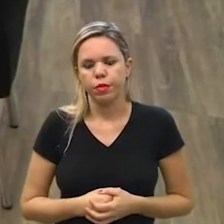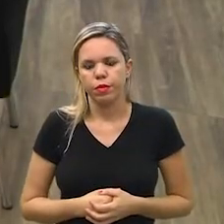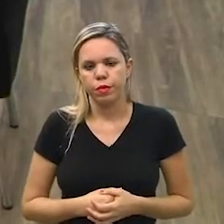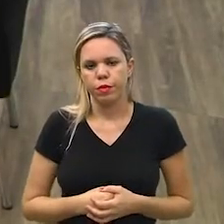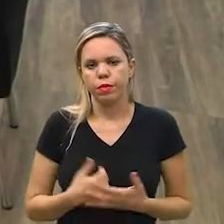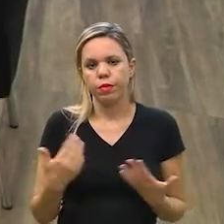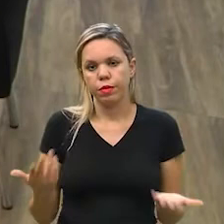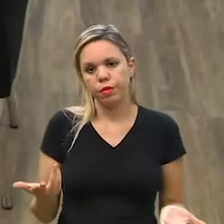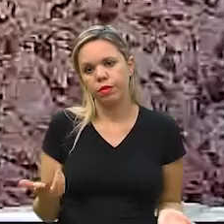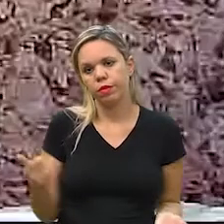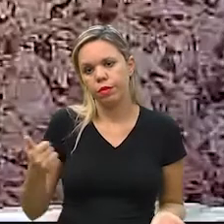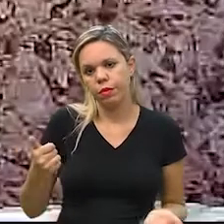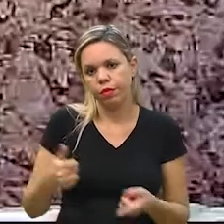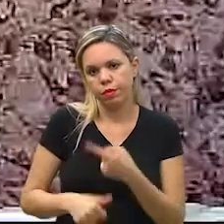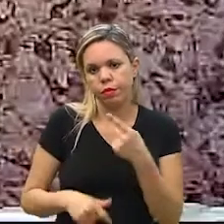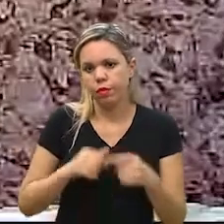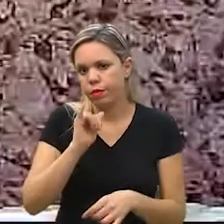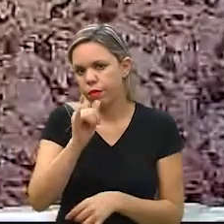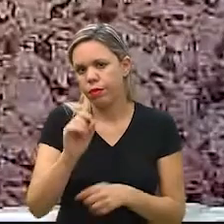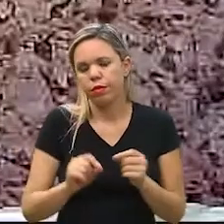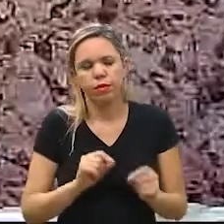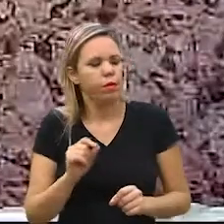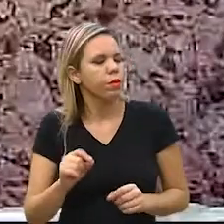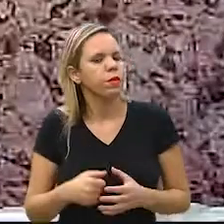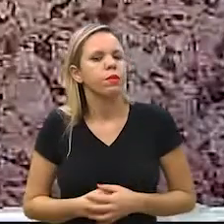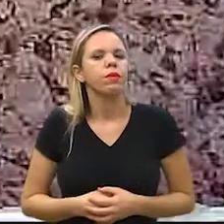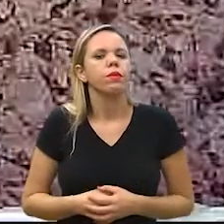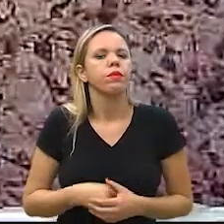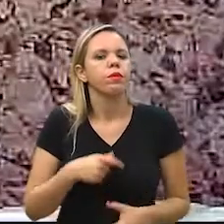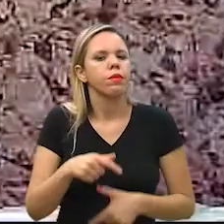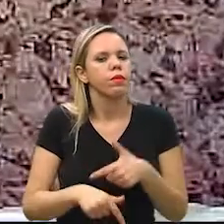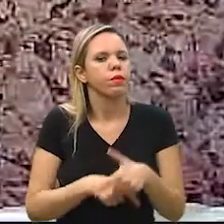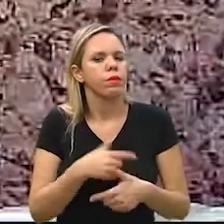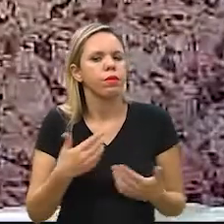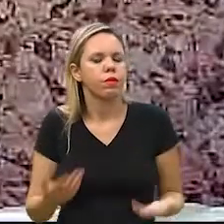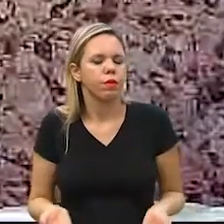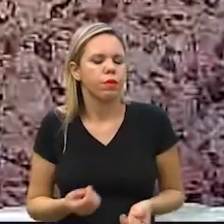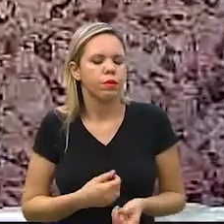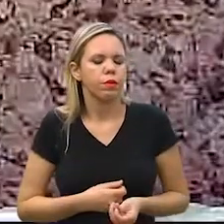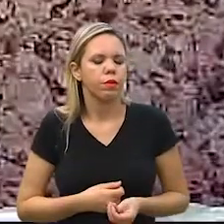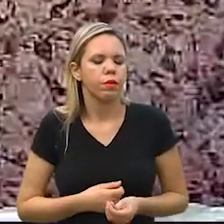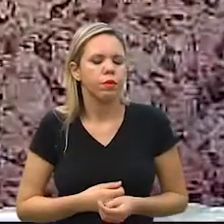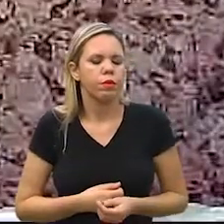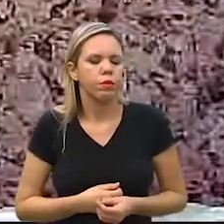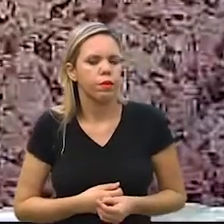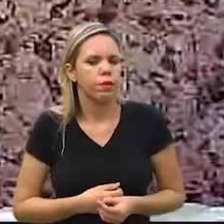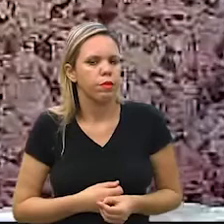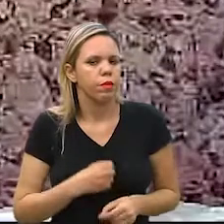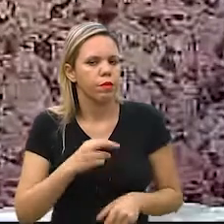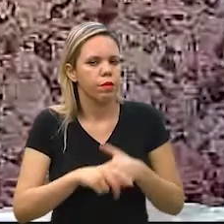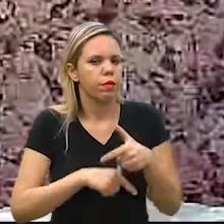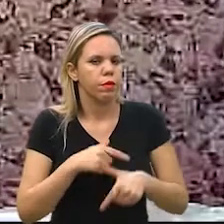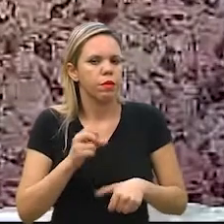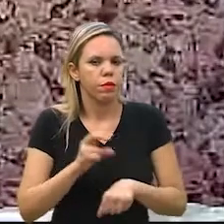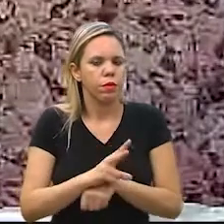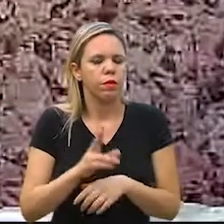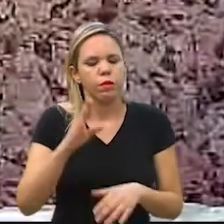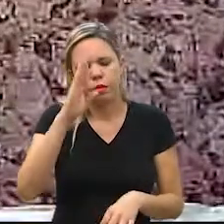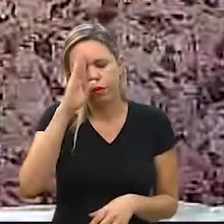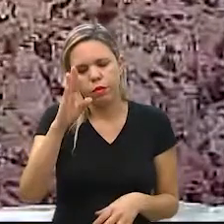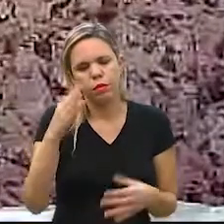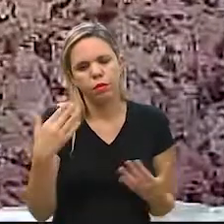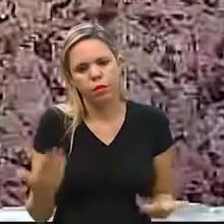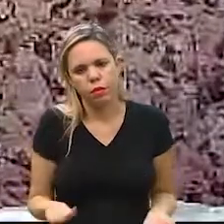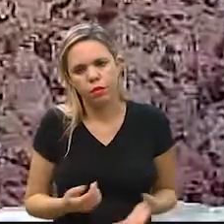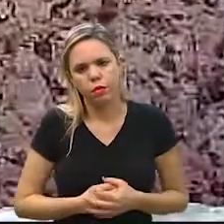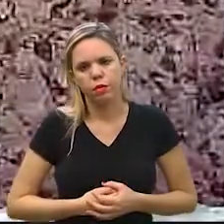Bom, Gabriel, primeiro tem que dizer que o trabalho, o emprego, mas o trabalho principalmente,